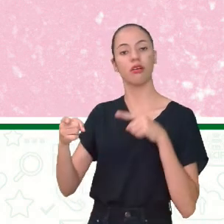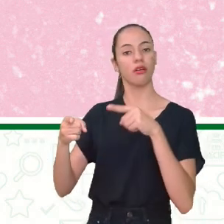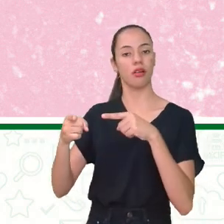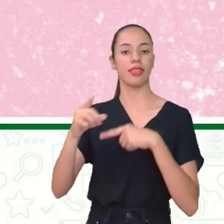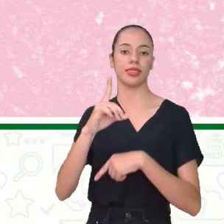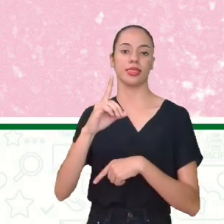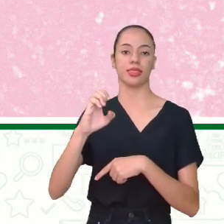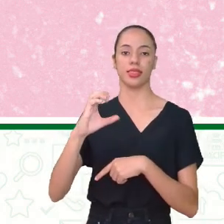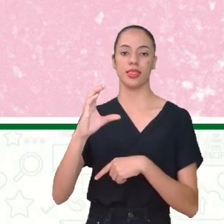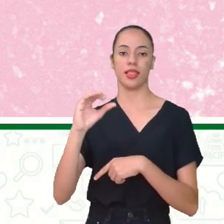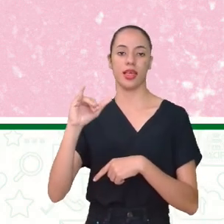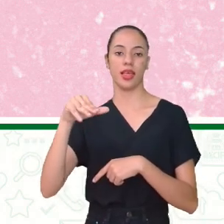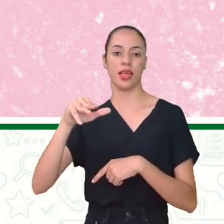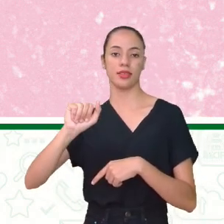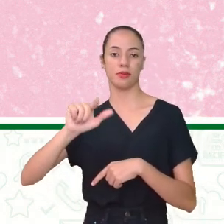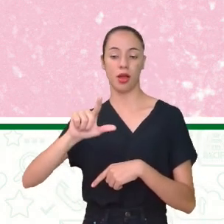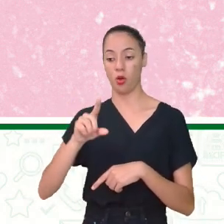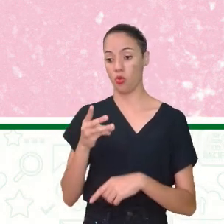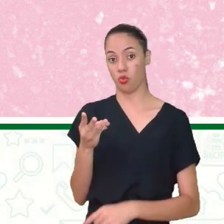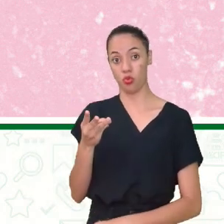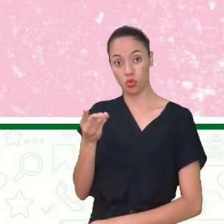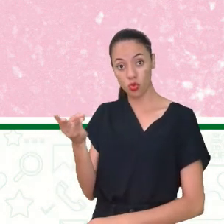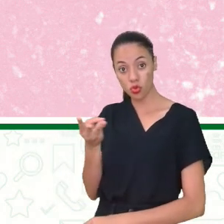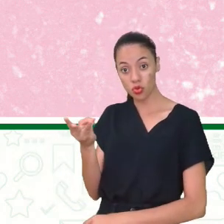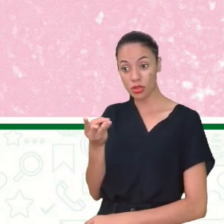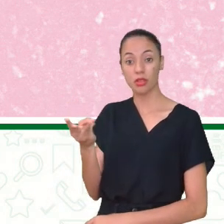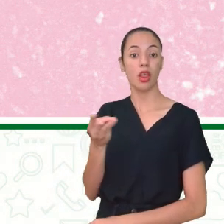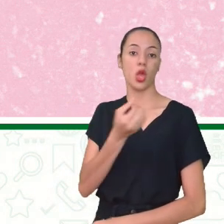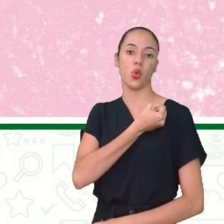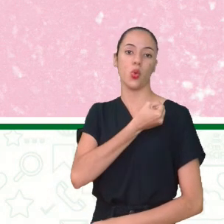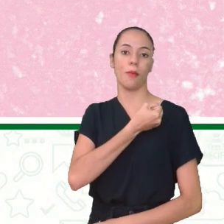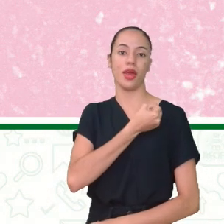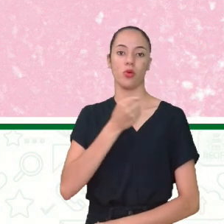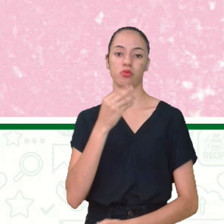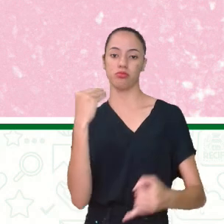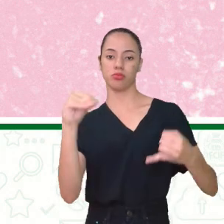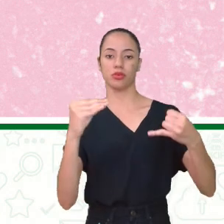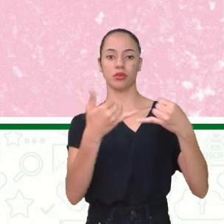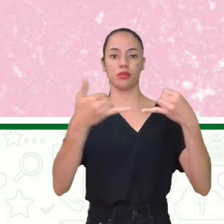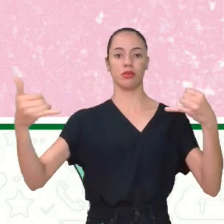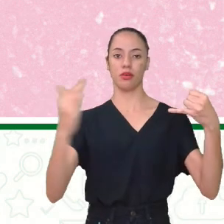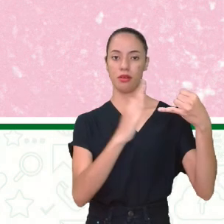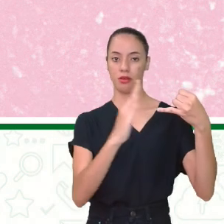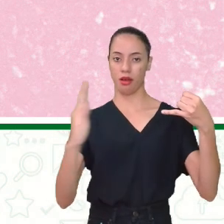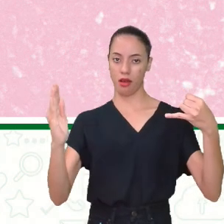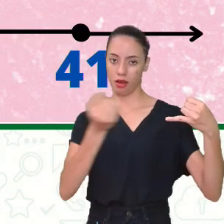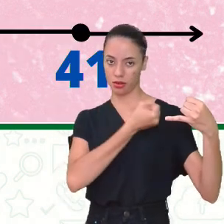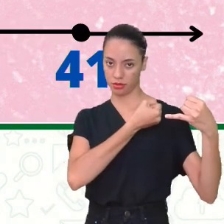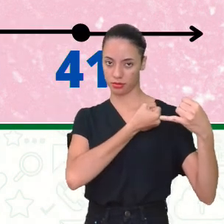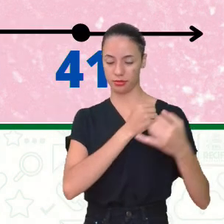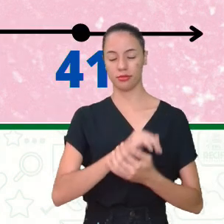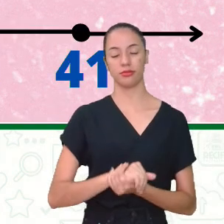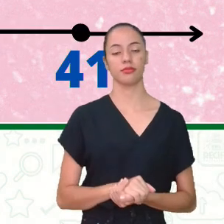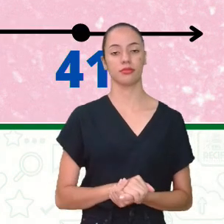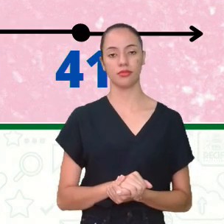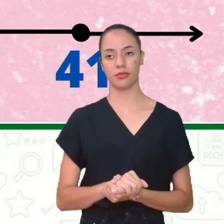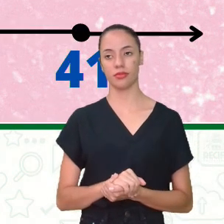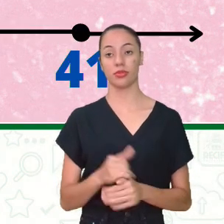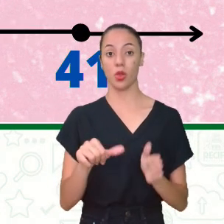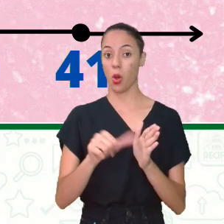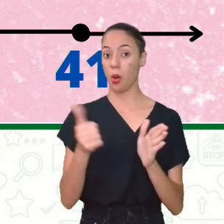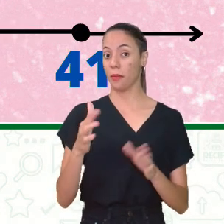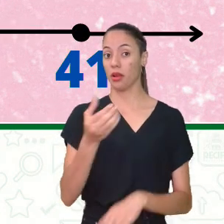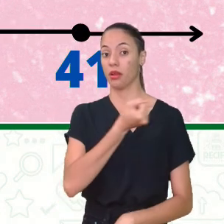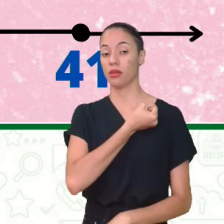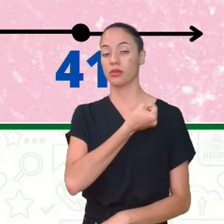os 3 na reta numérica. Vamos por partes. Olha só. Eu tenho o primeiro número